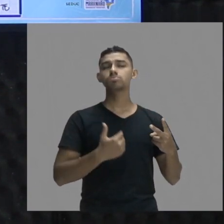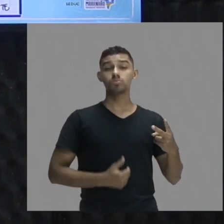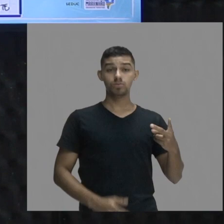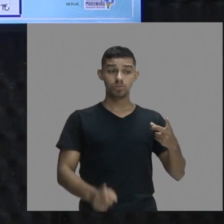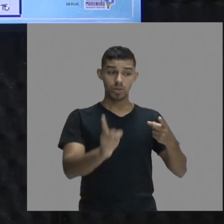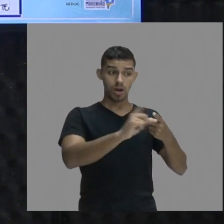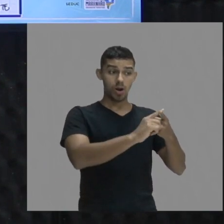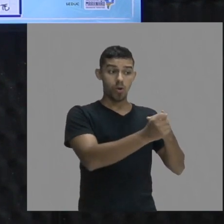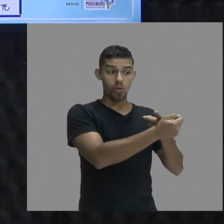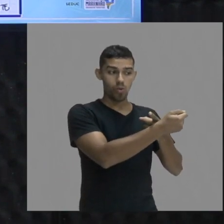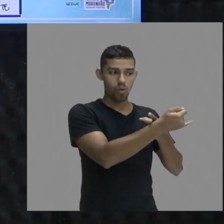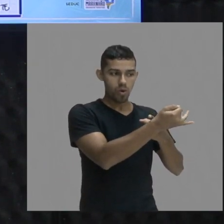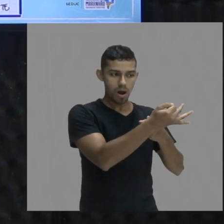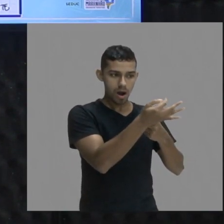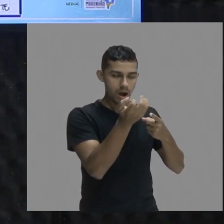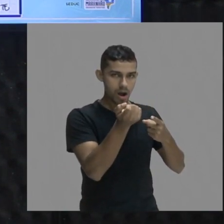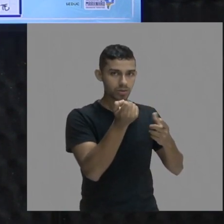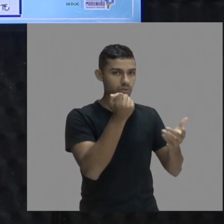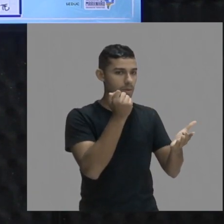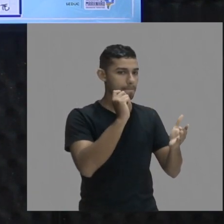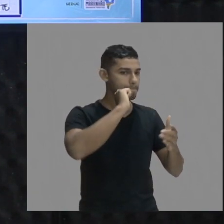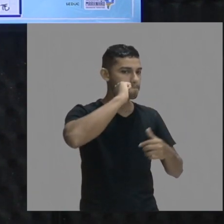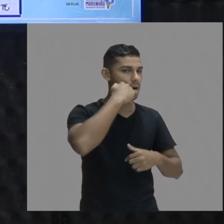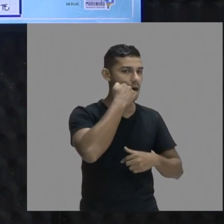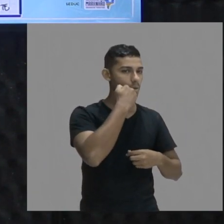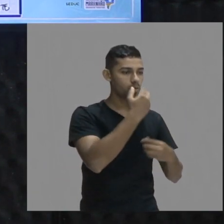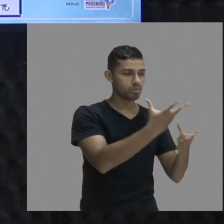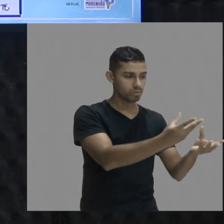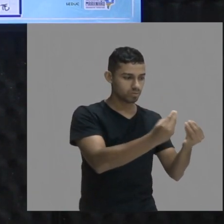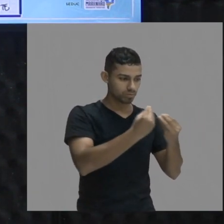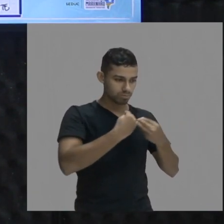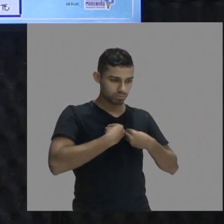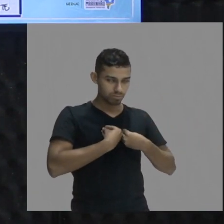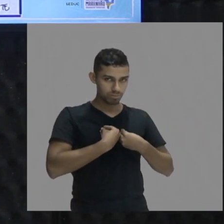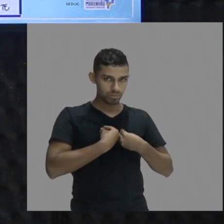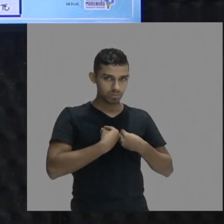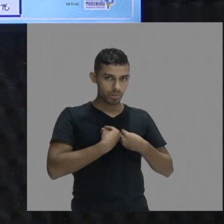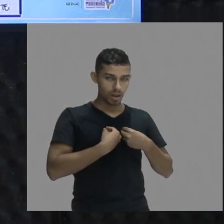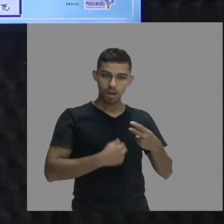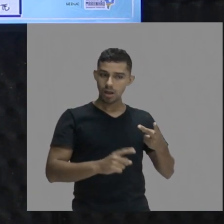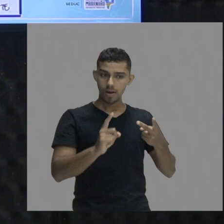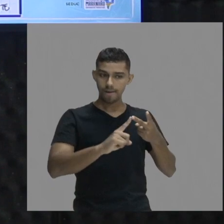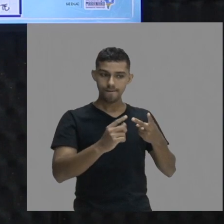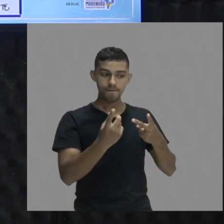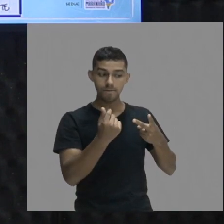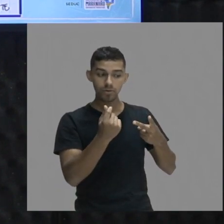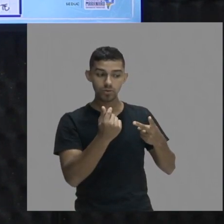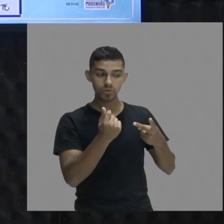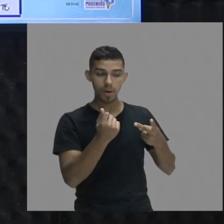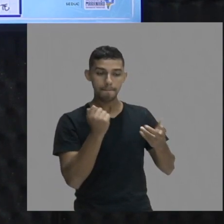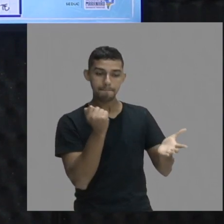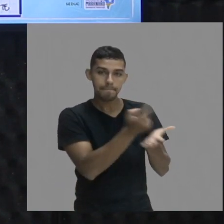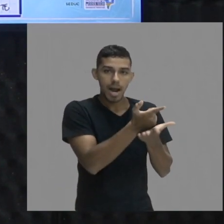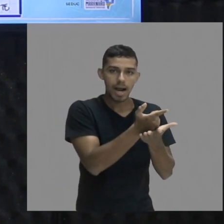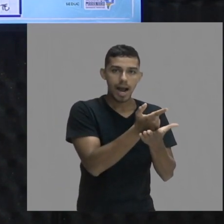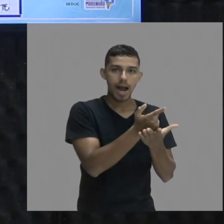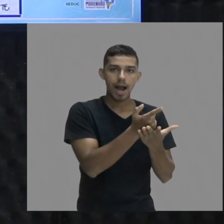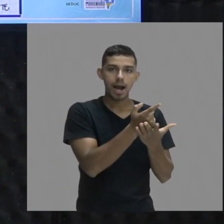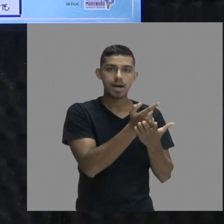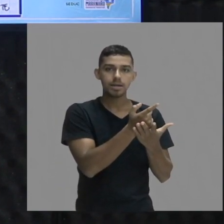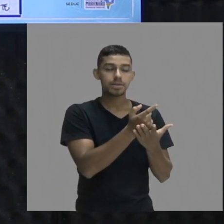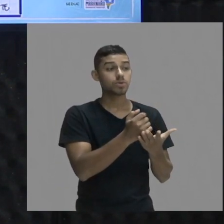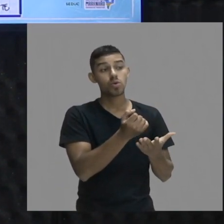A quantidade de pão que você vai levar para casa está relacionado com o quê? Com o valor que você vai pagar. O quanto você